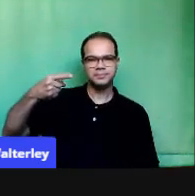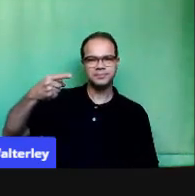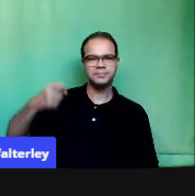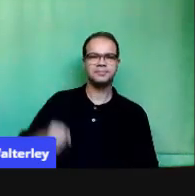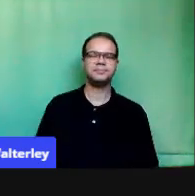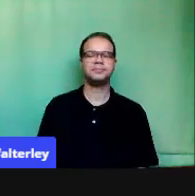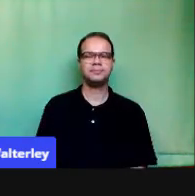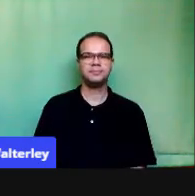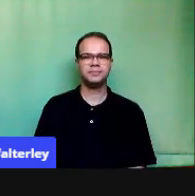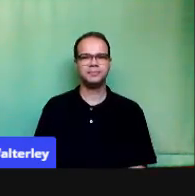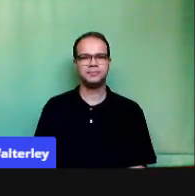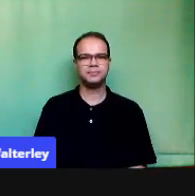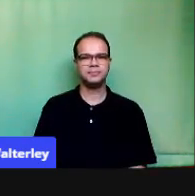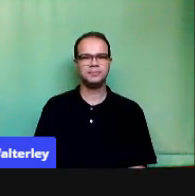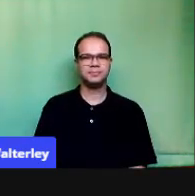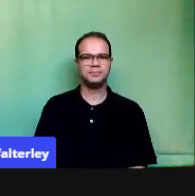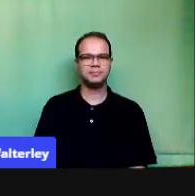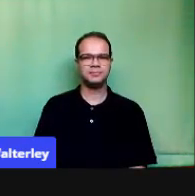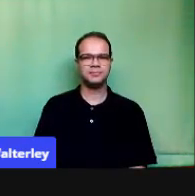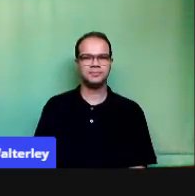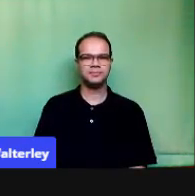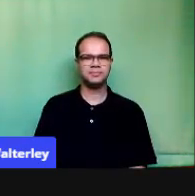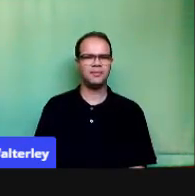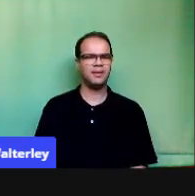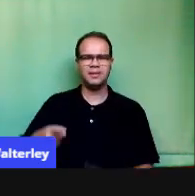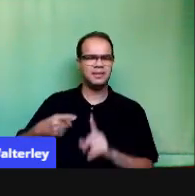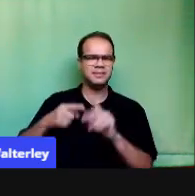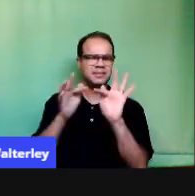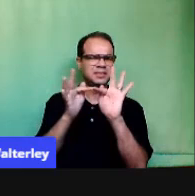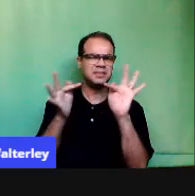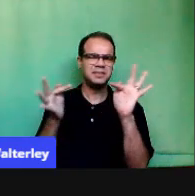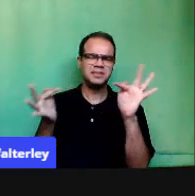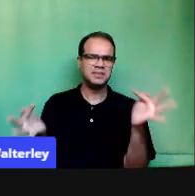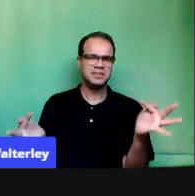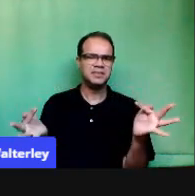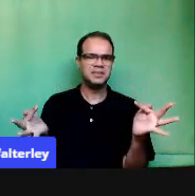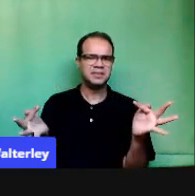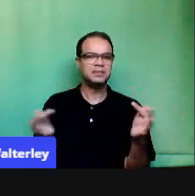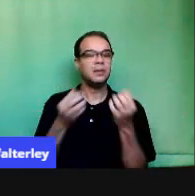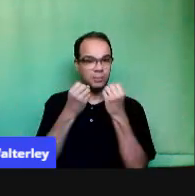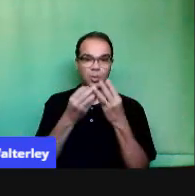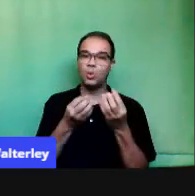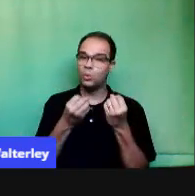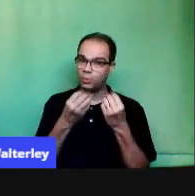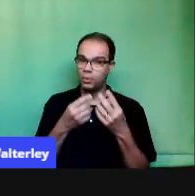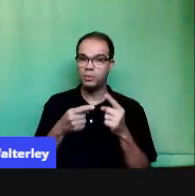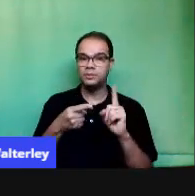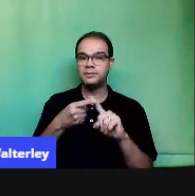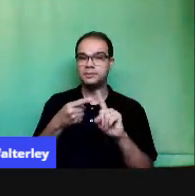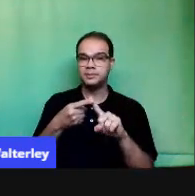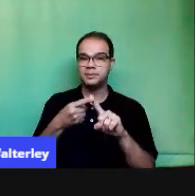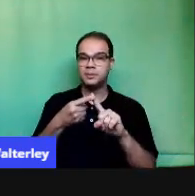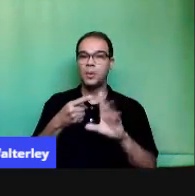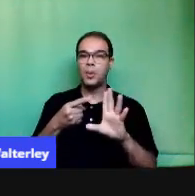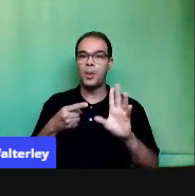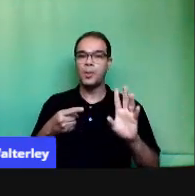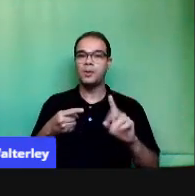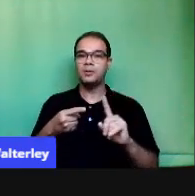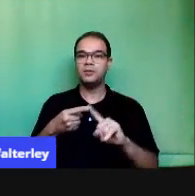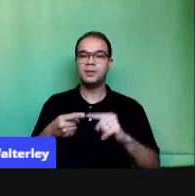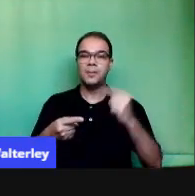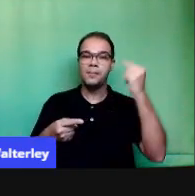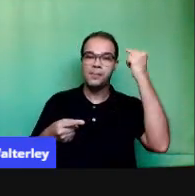eu irei explicar para vocês é uma metodologia bem simples, porém muito eficaz. O nome dela é Pense, né? Una